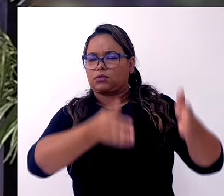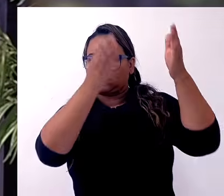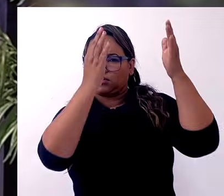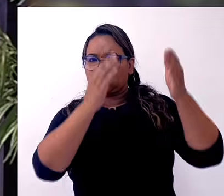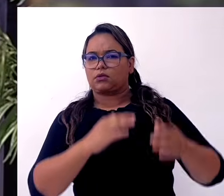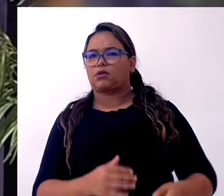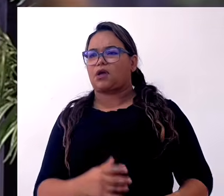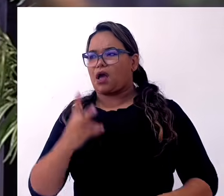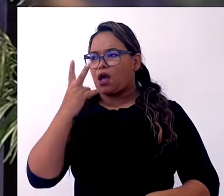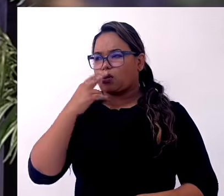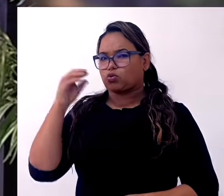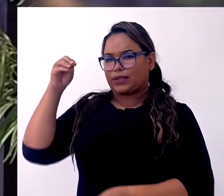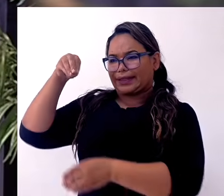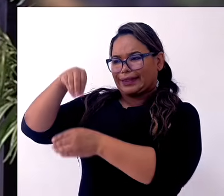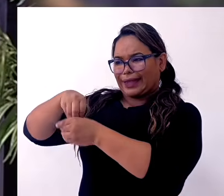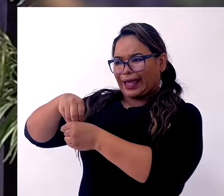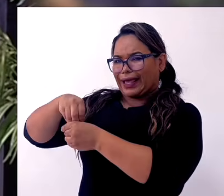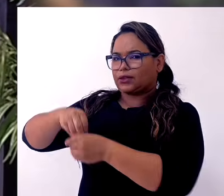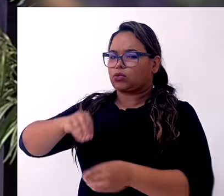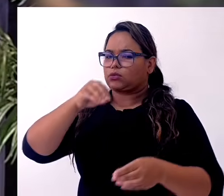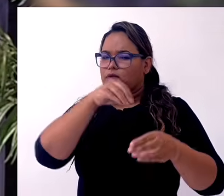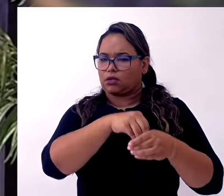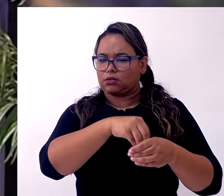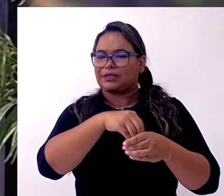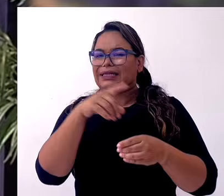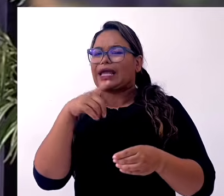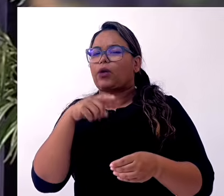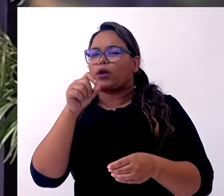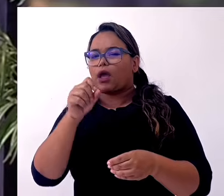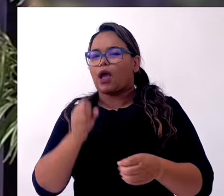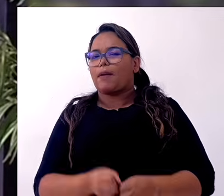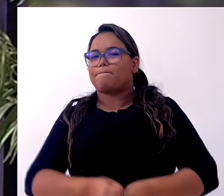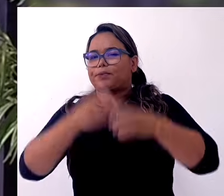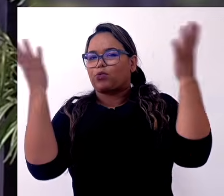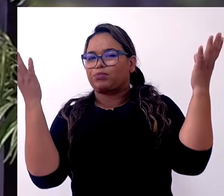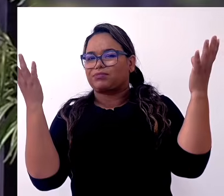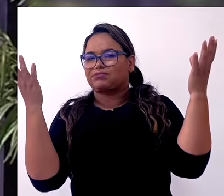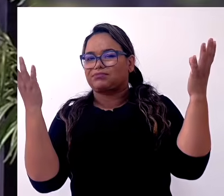encontrada. Elas foram totalmente destruídas.